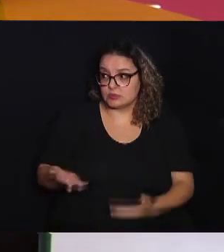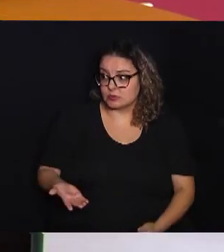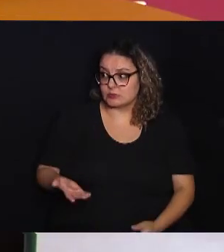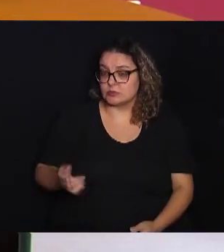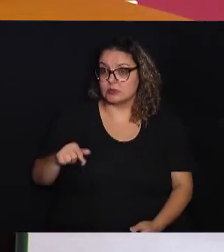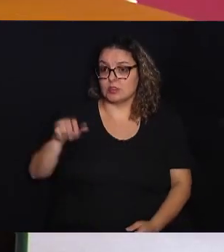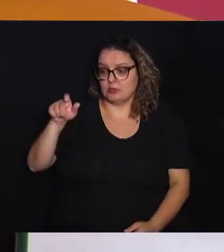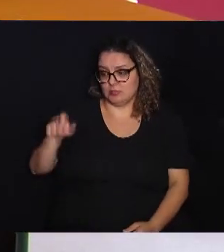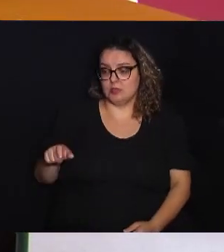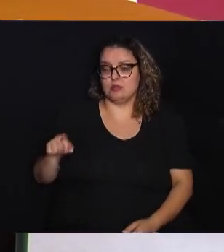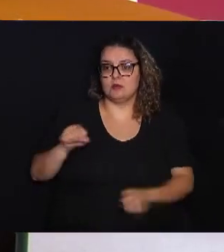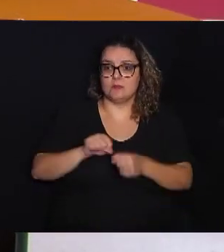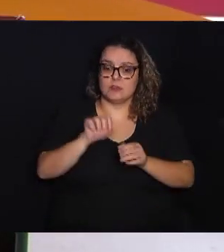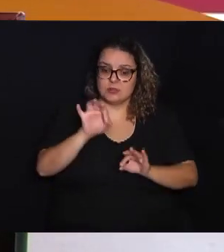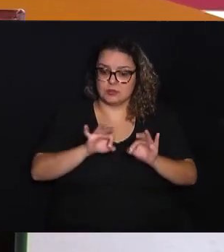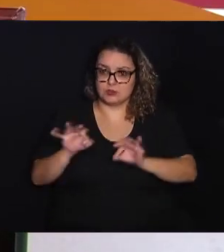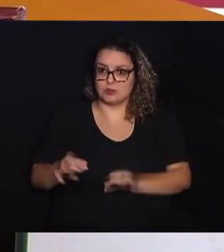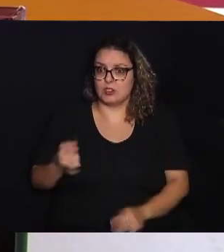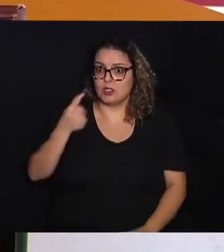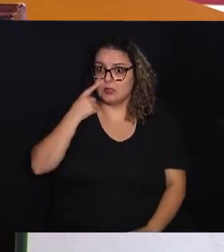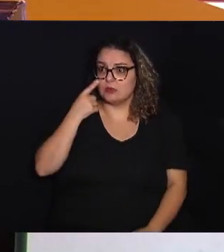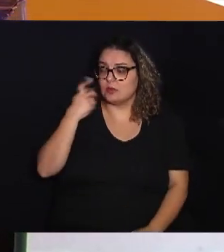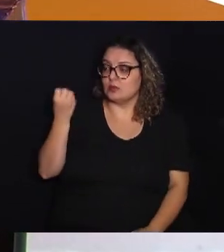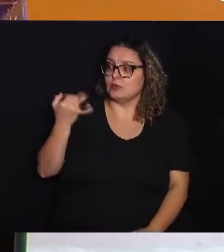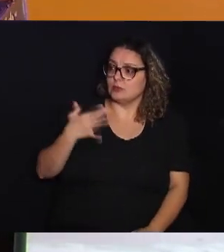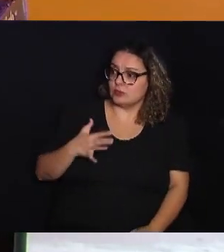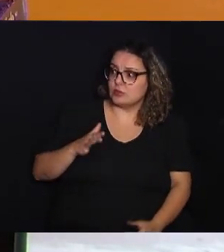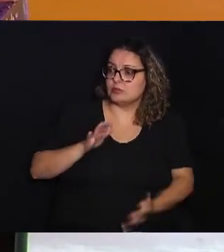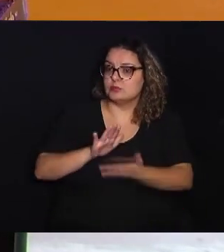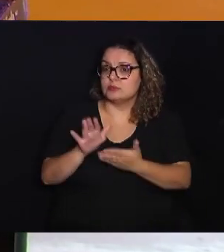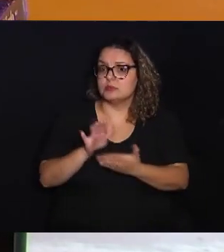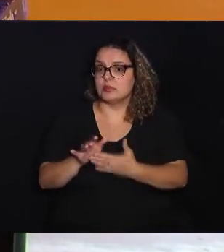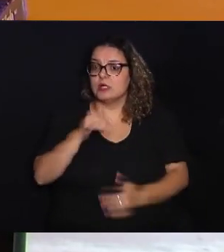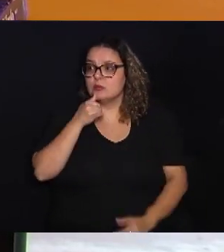assim, é a pessoa fazer um planejamento, ver o quanto ela